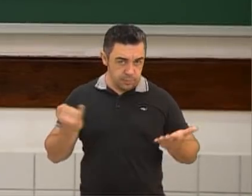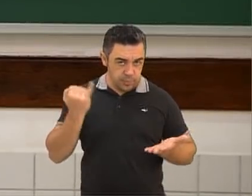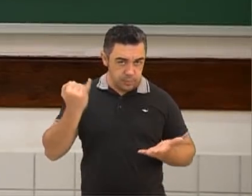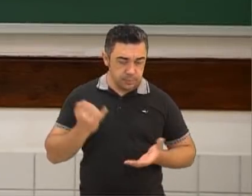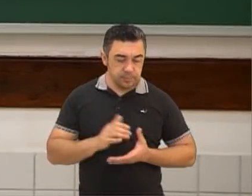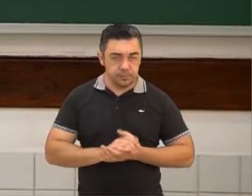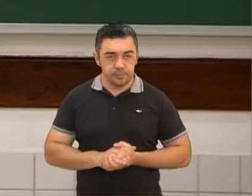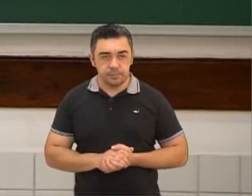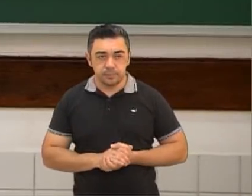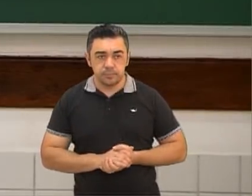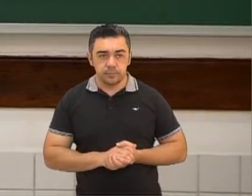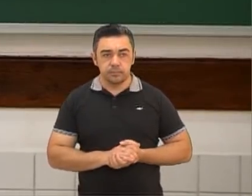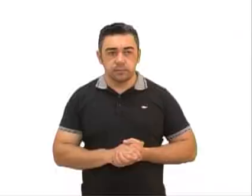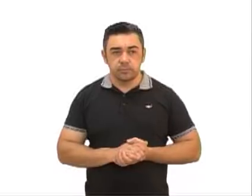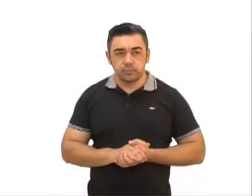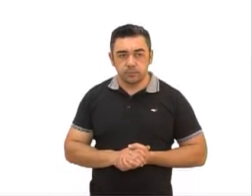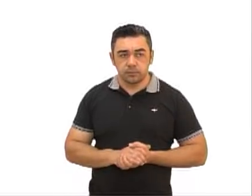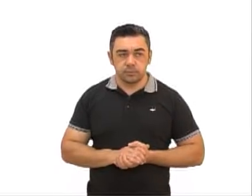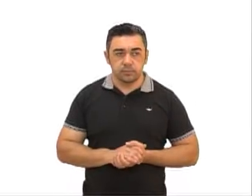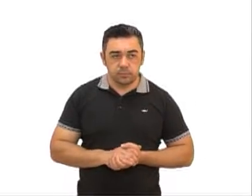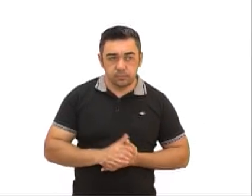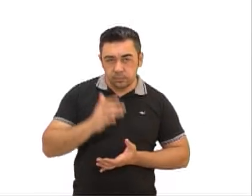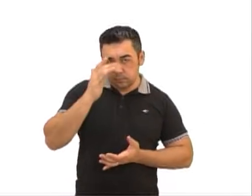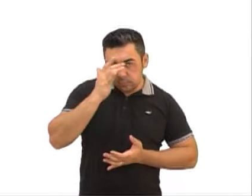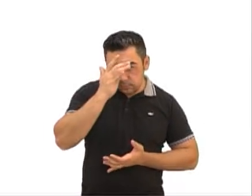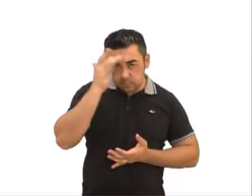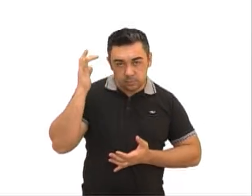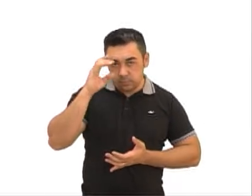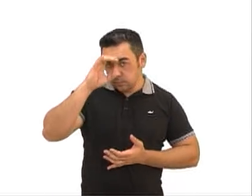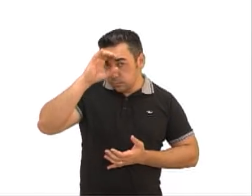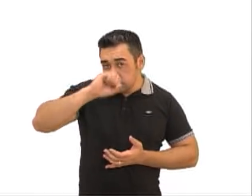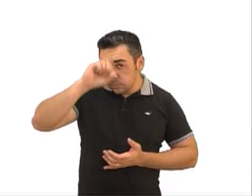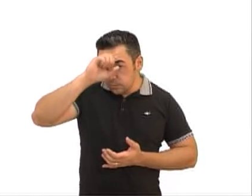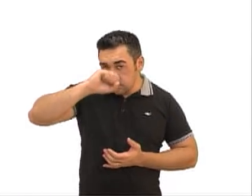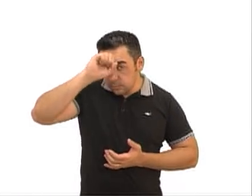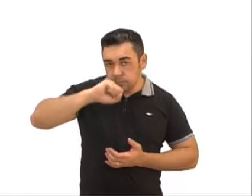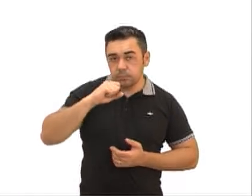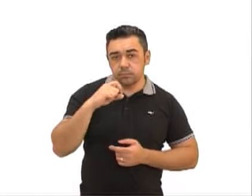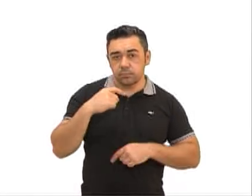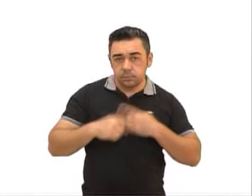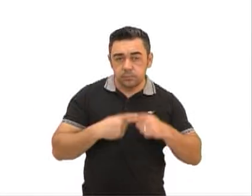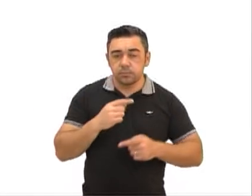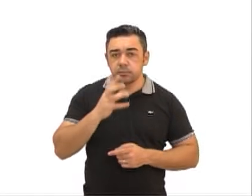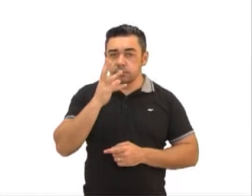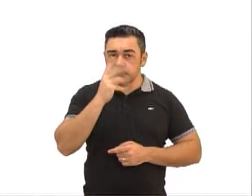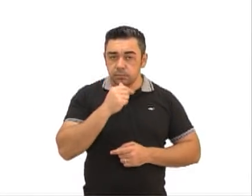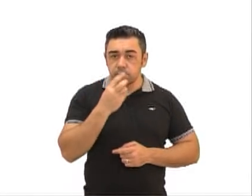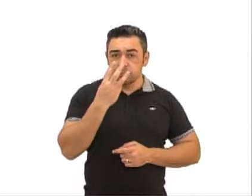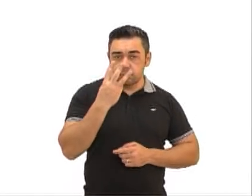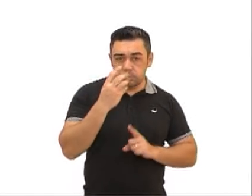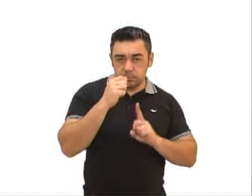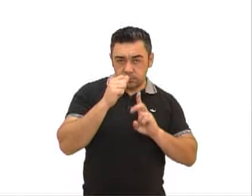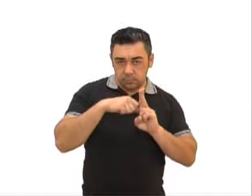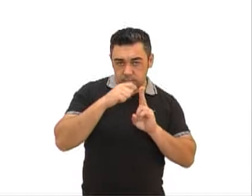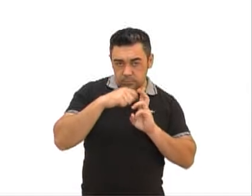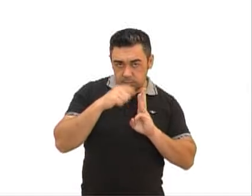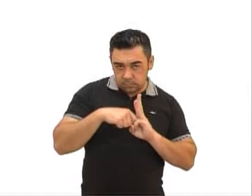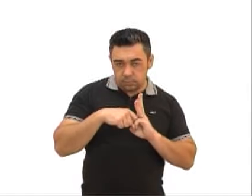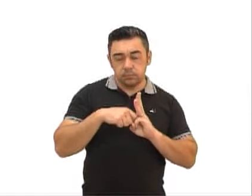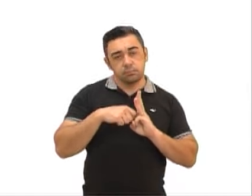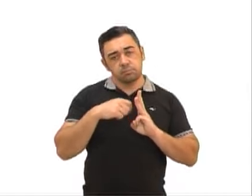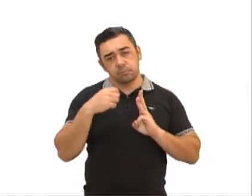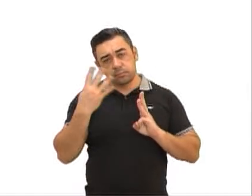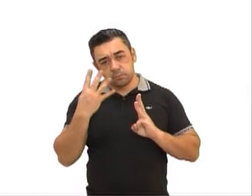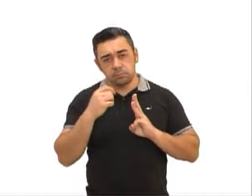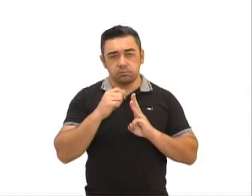aramista. Um aprendiz de equilibrista passa de 3 a 4 meses só andando